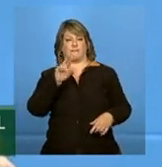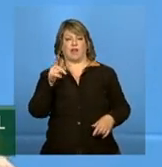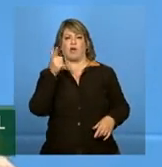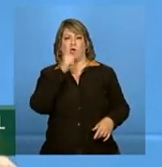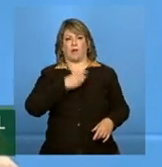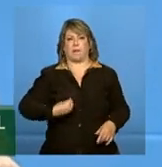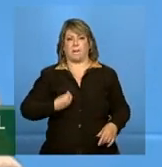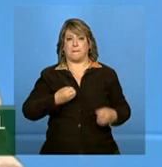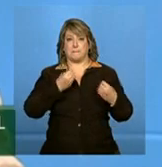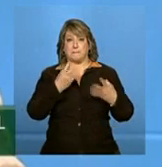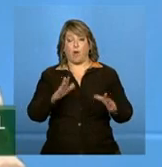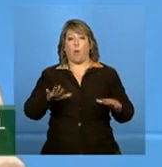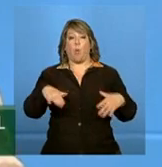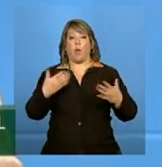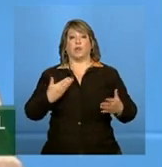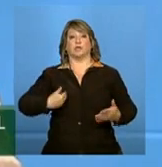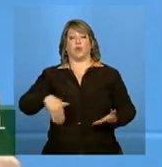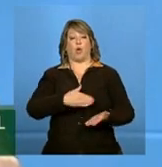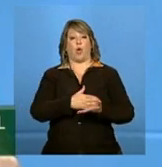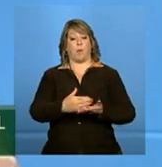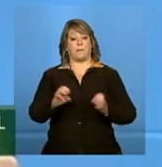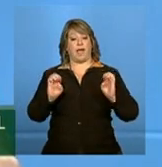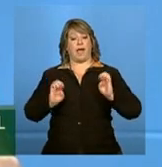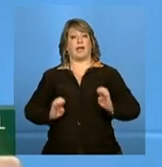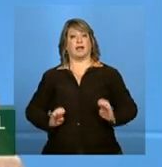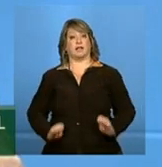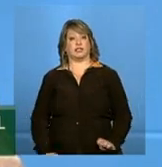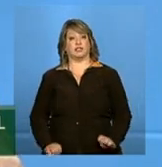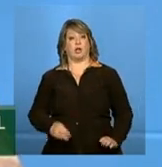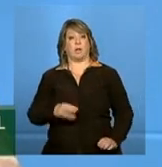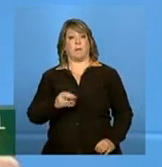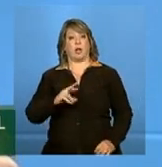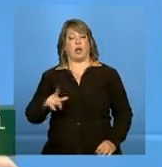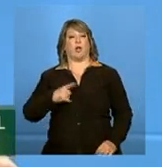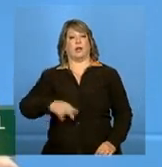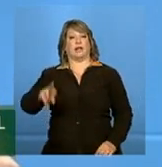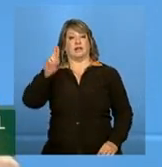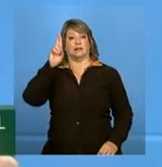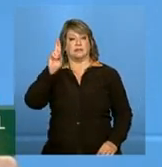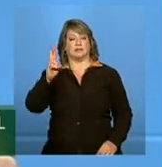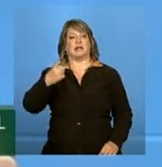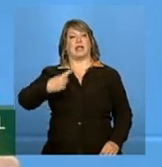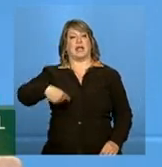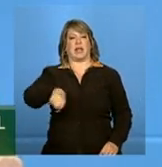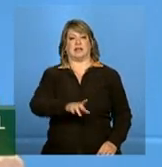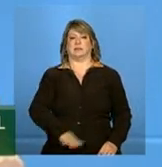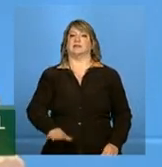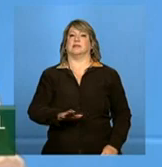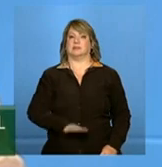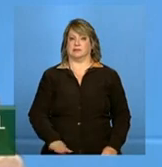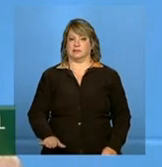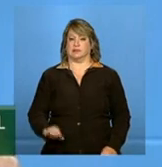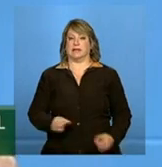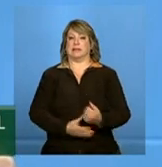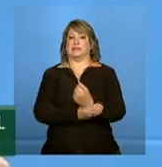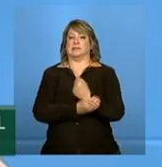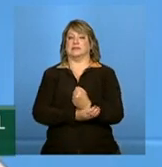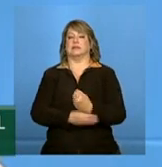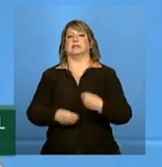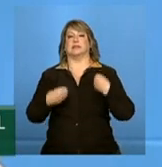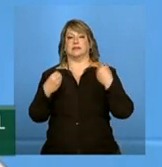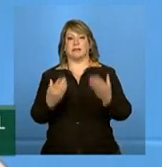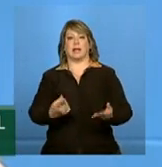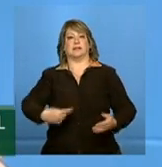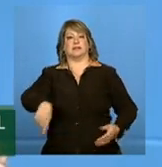do momento em que nós nos sentirmos eticamente e moralmente responsáveis por essas crianças, por assegurar a elas